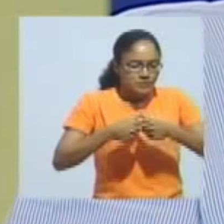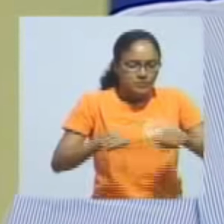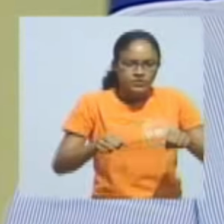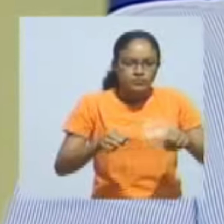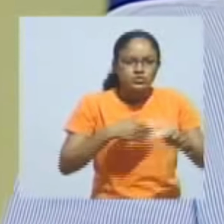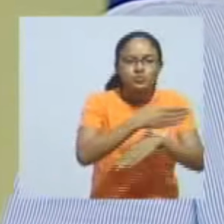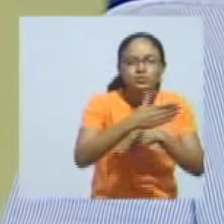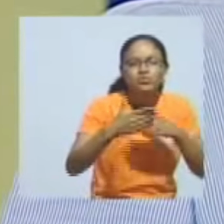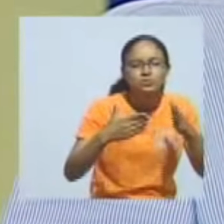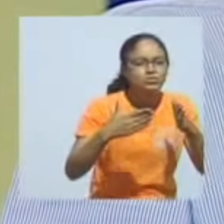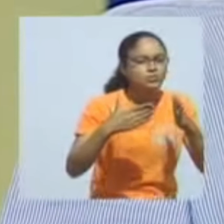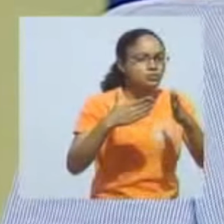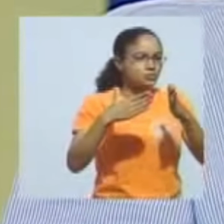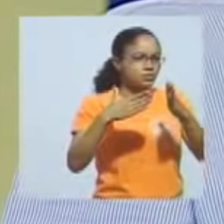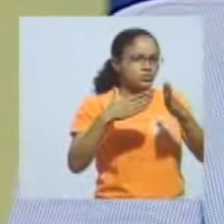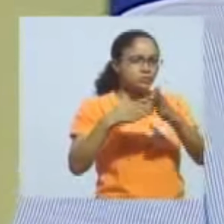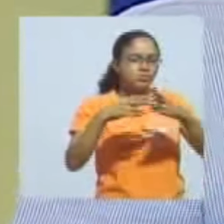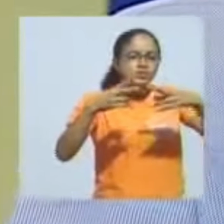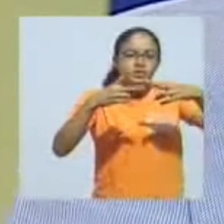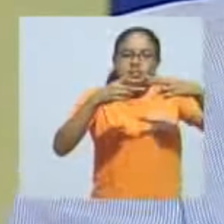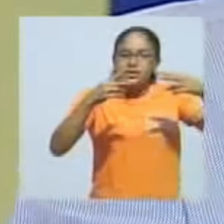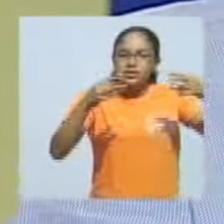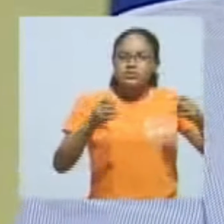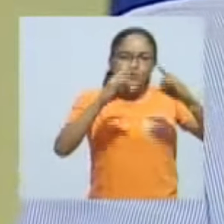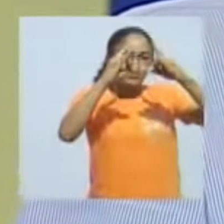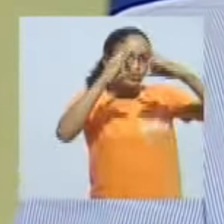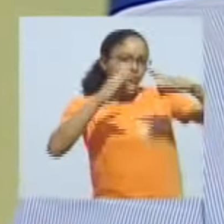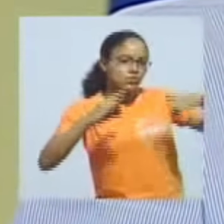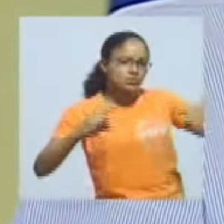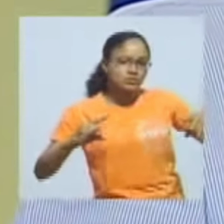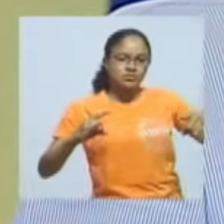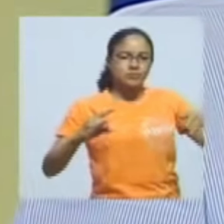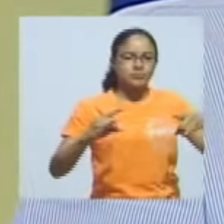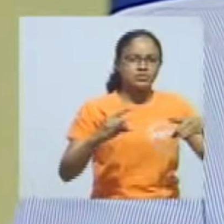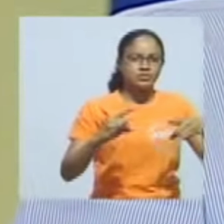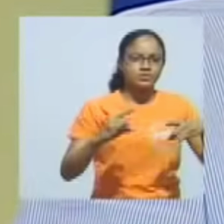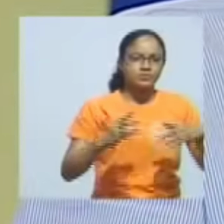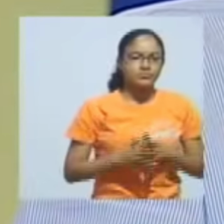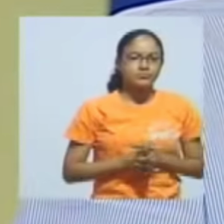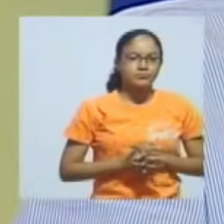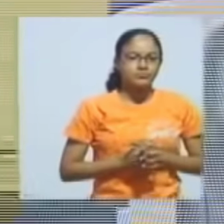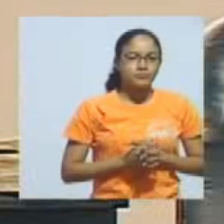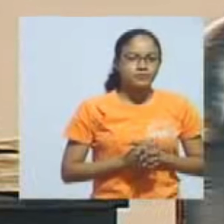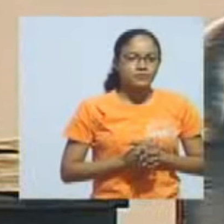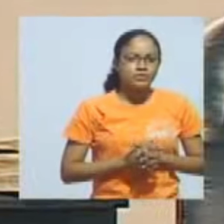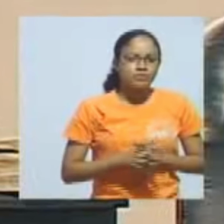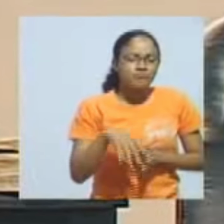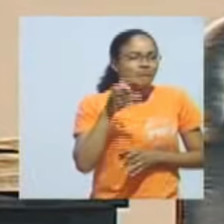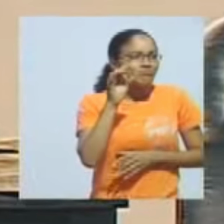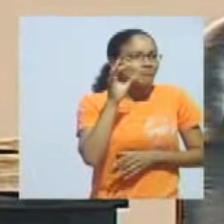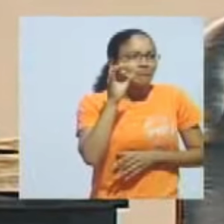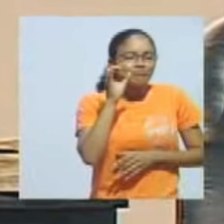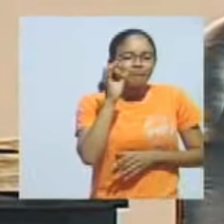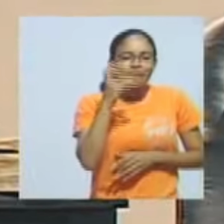agenda previa para esse ano e que o Padre Vicente está cumprindo